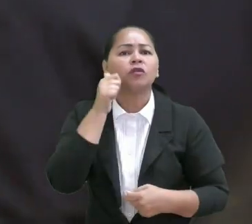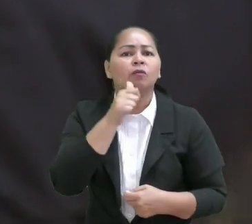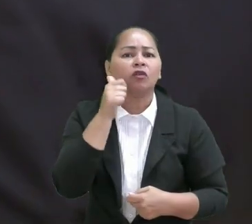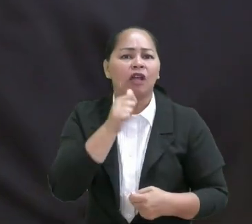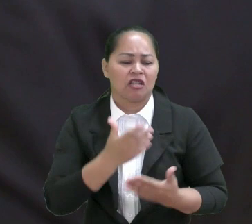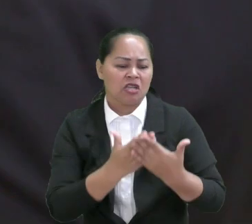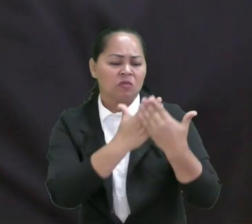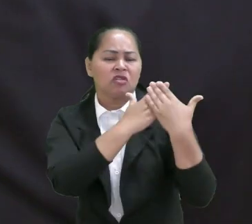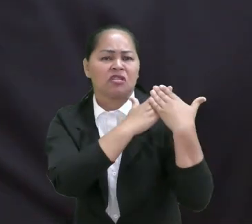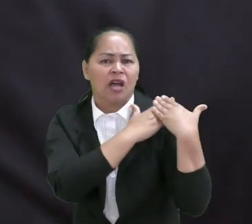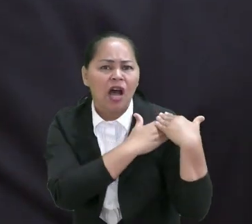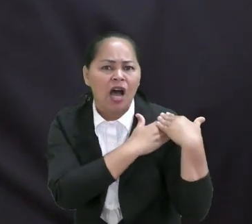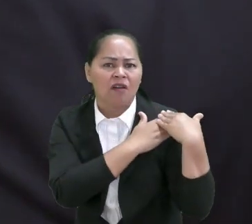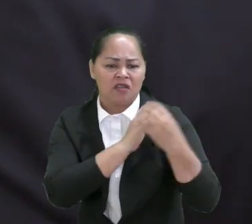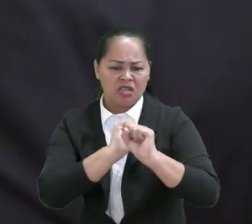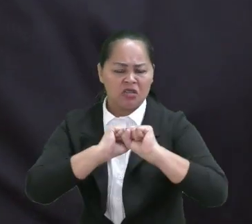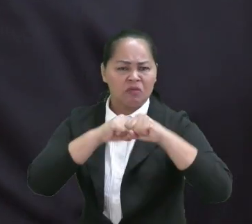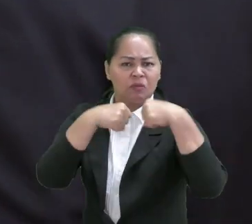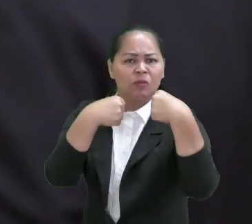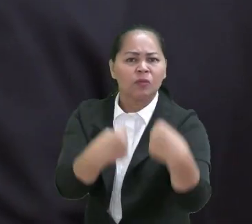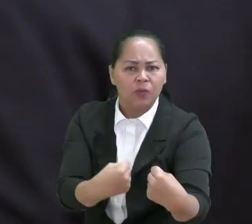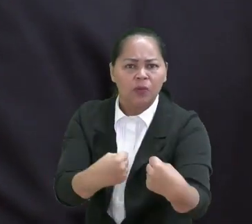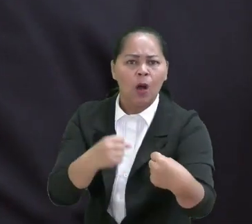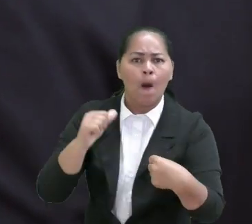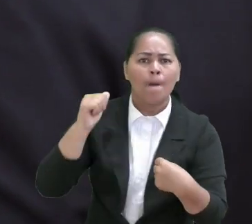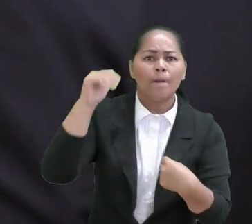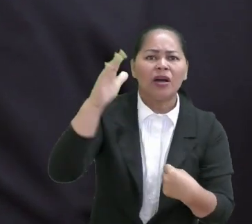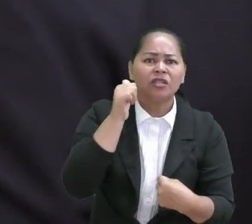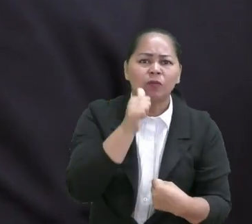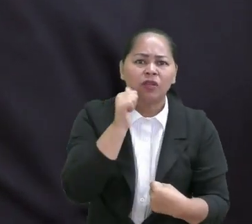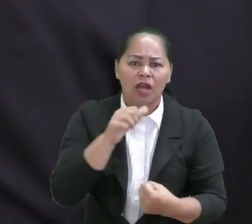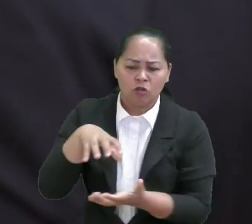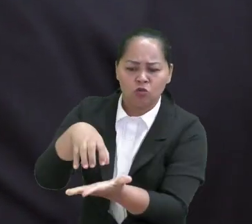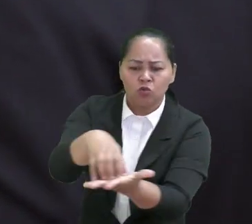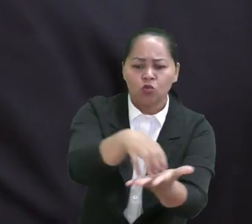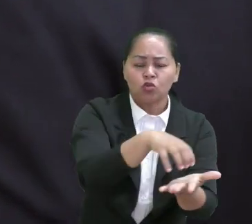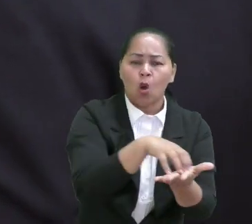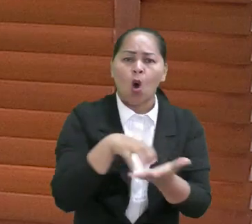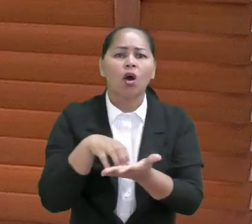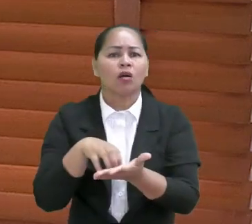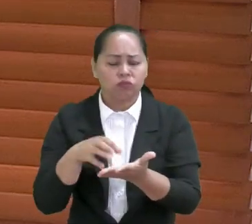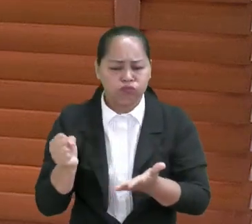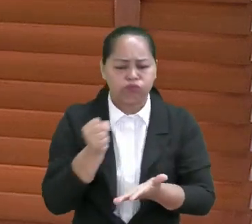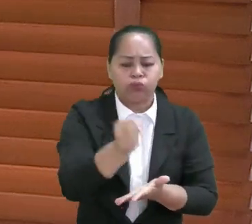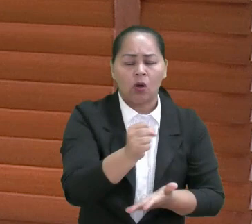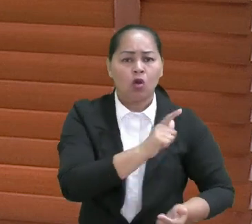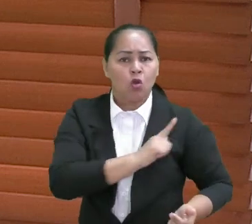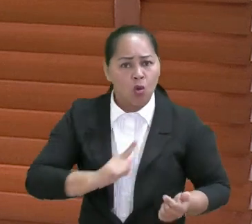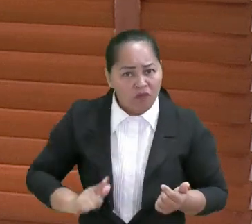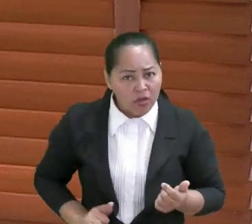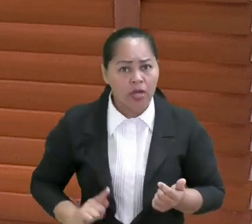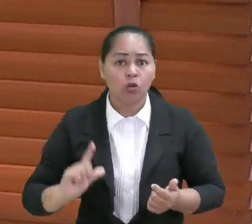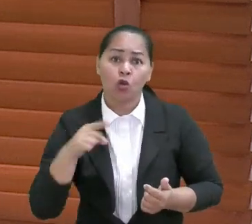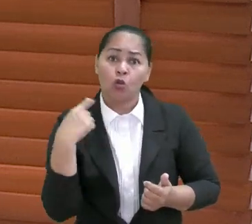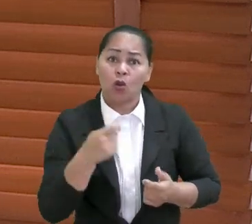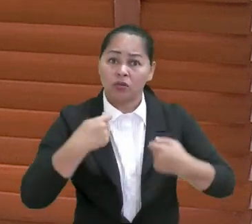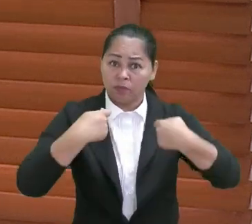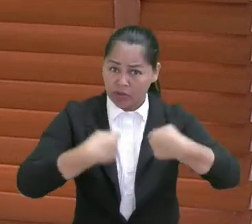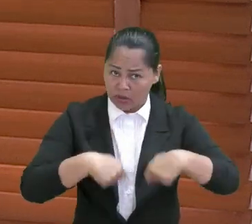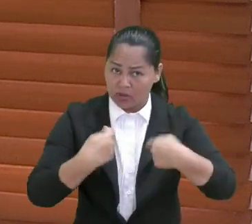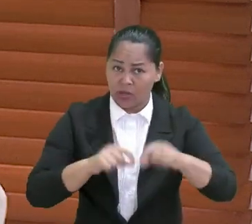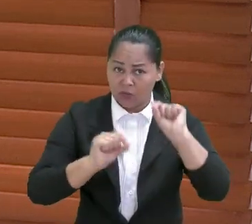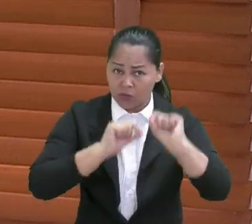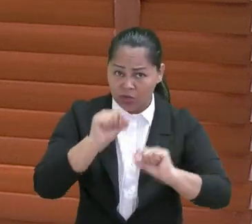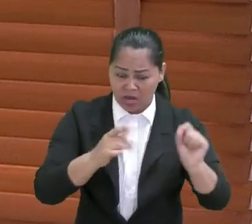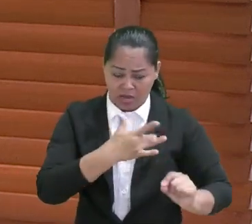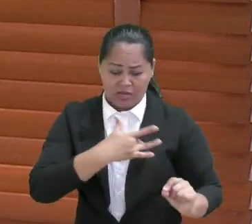competência, precisamos mais mulheres ocupando os órgãos do poder. Nós precisamos que a nossa saúde seja